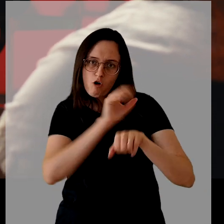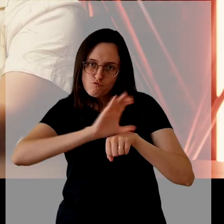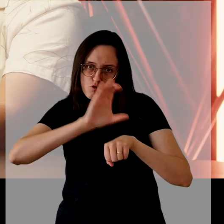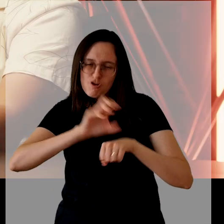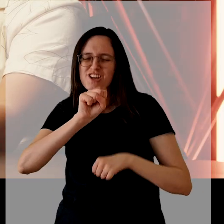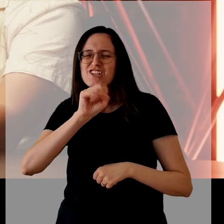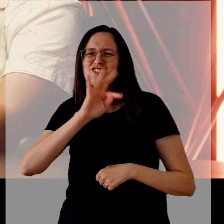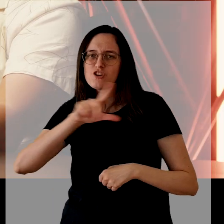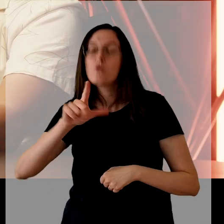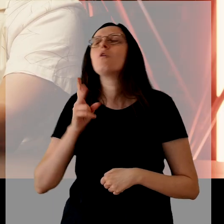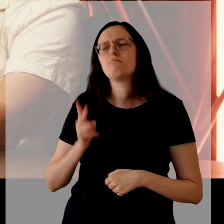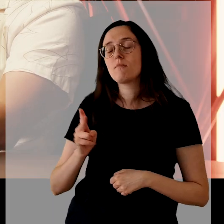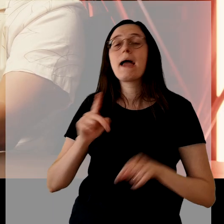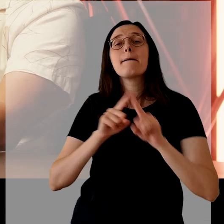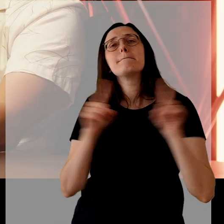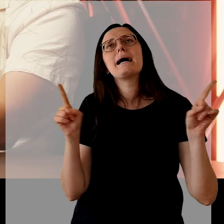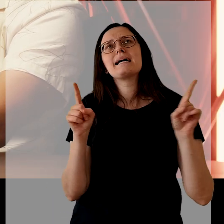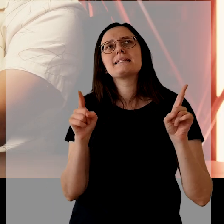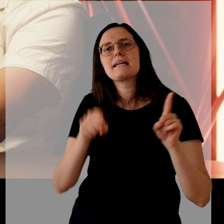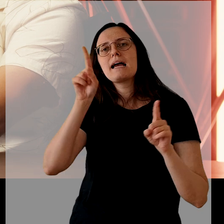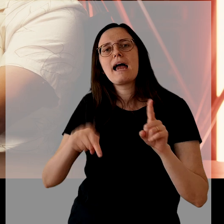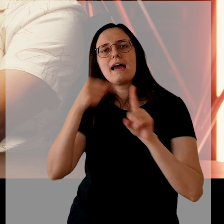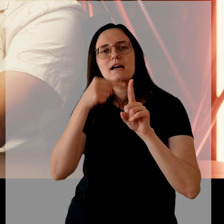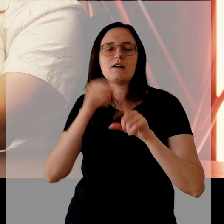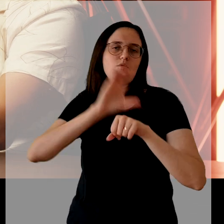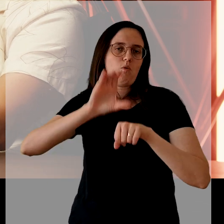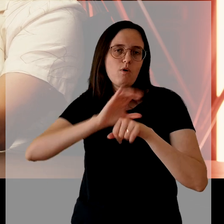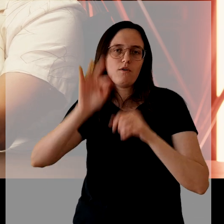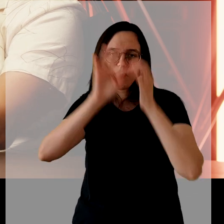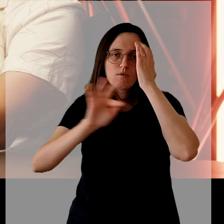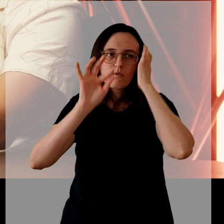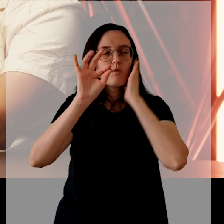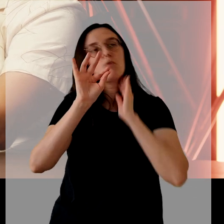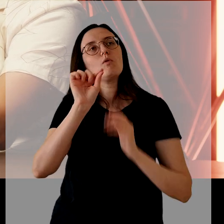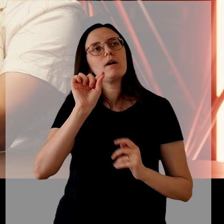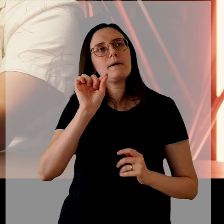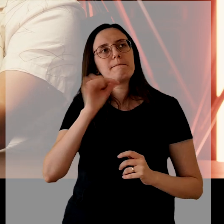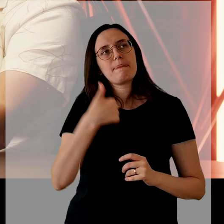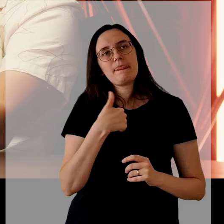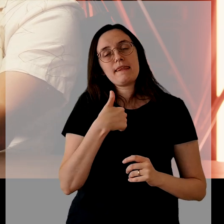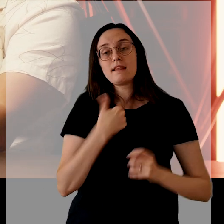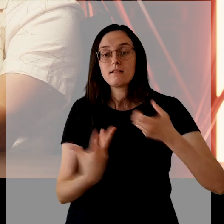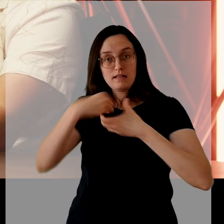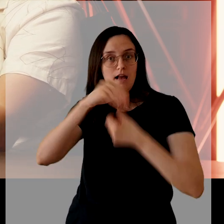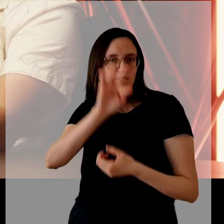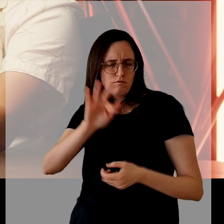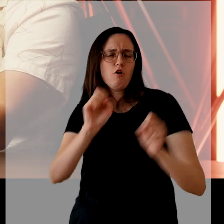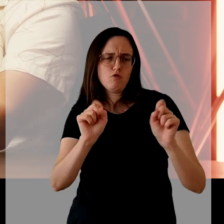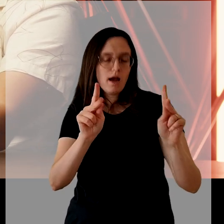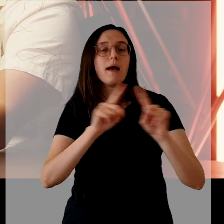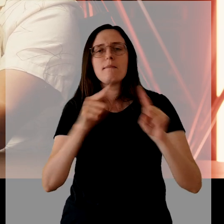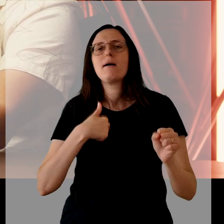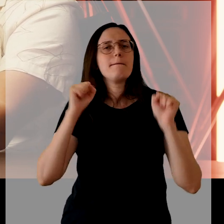Still, o curso de fotografia still. Só que era um tipo de curso na faculdade que, como você estava dentro da faculdade, eu